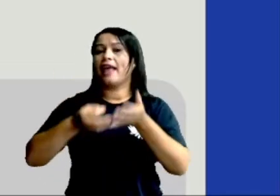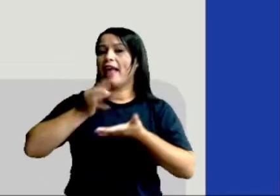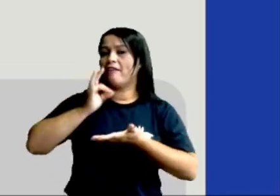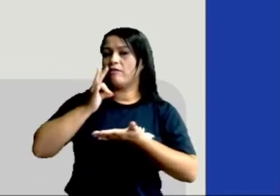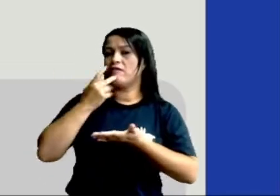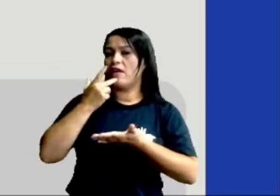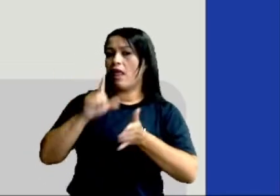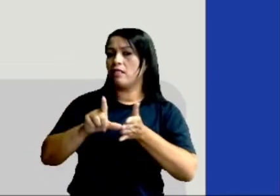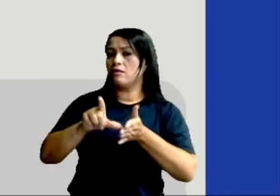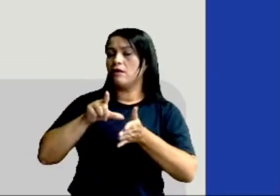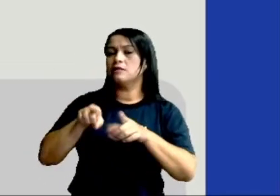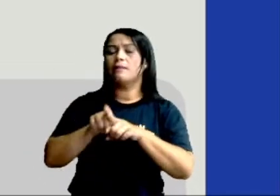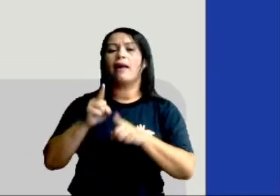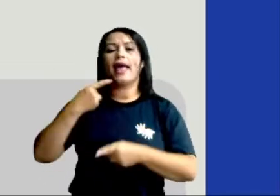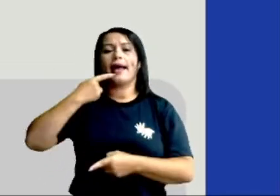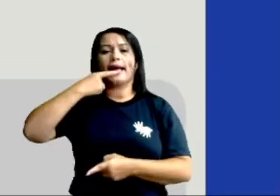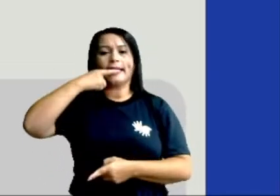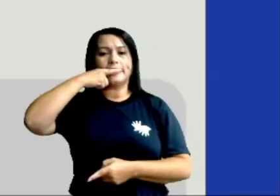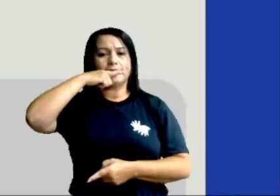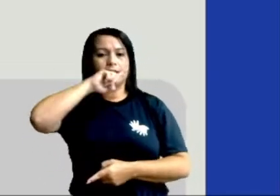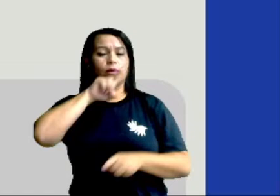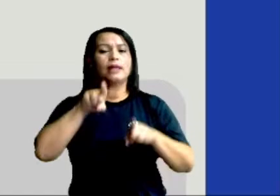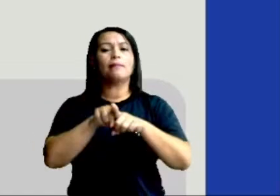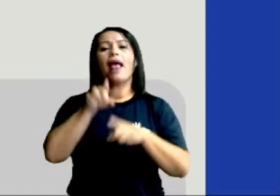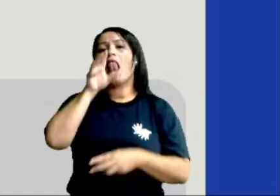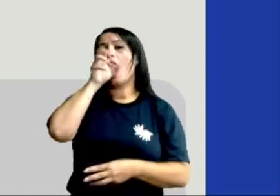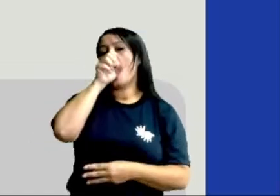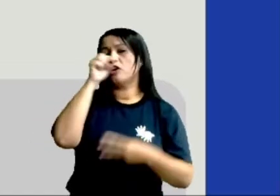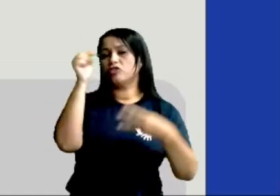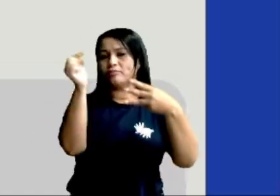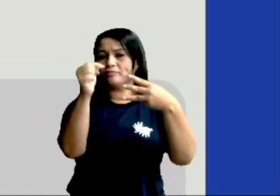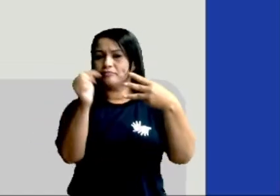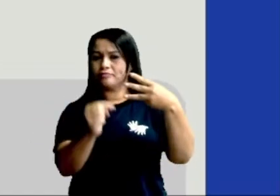anteriormente, a cana-de-açúcar e de laranja.